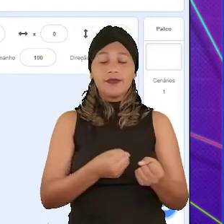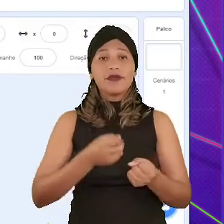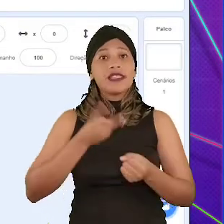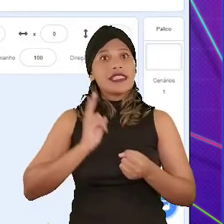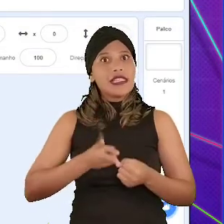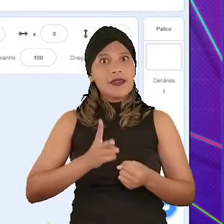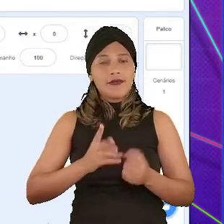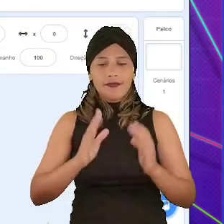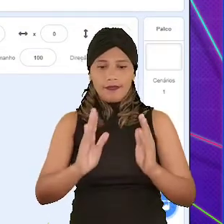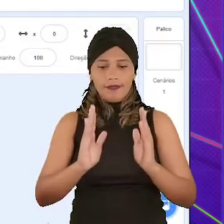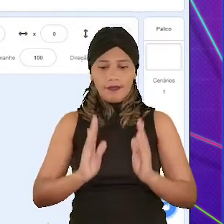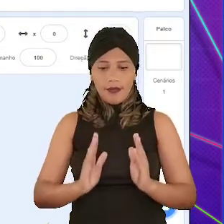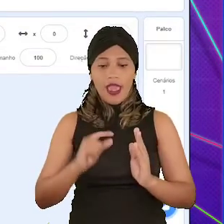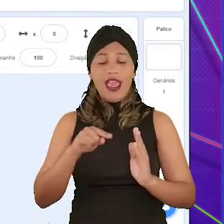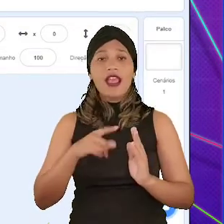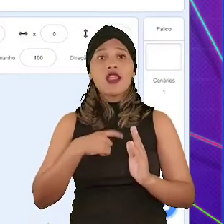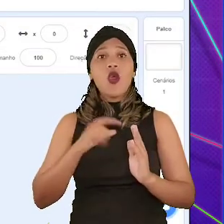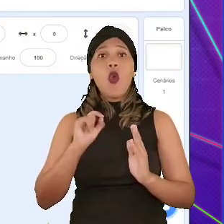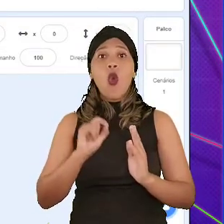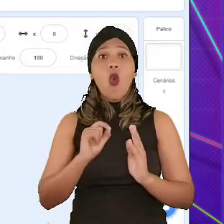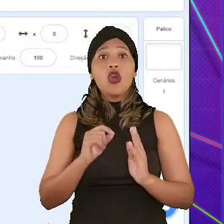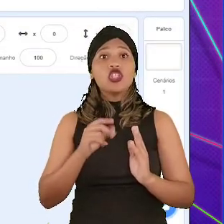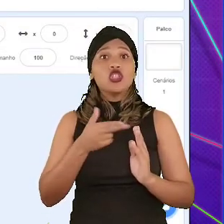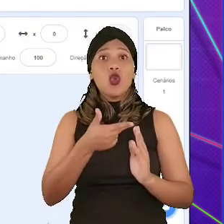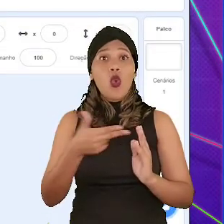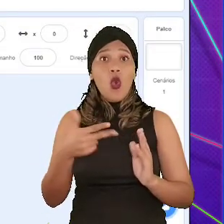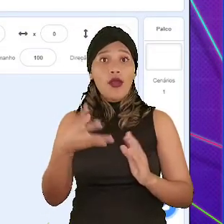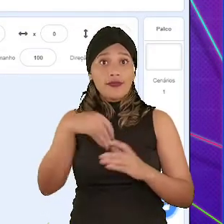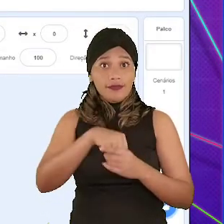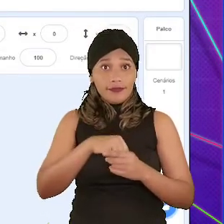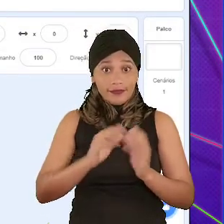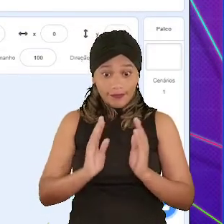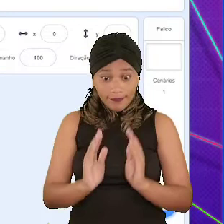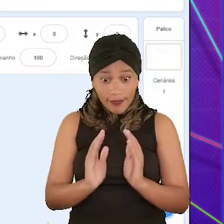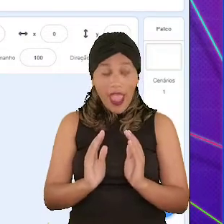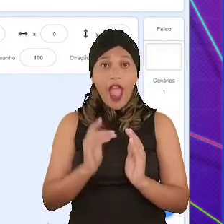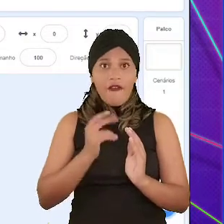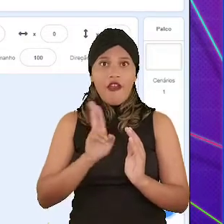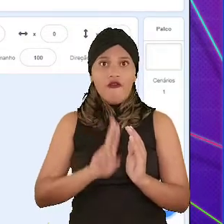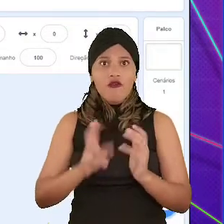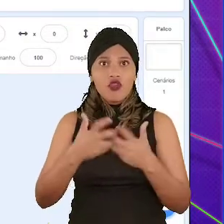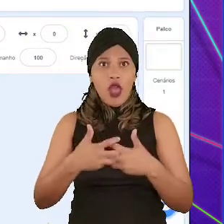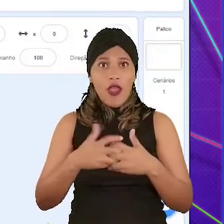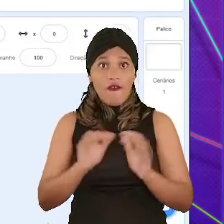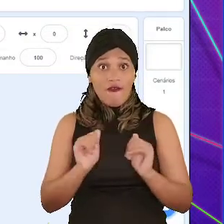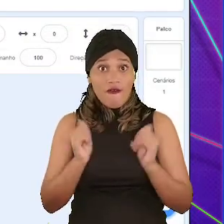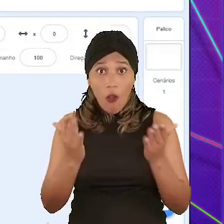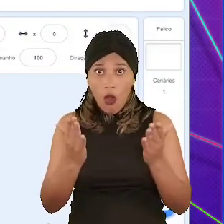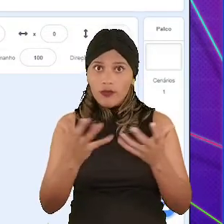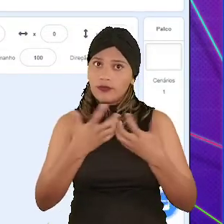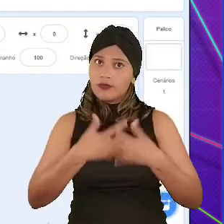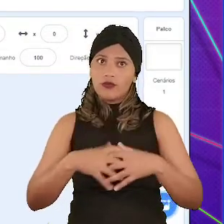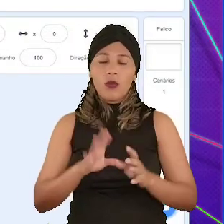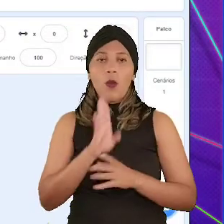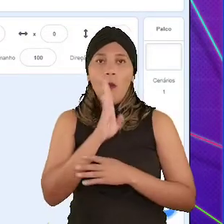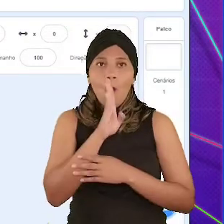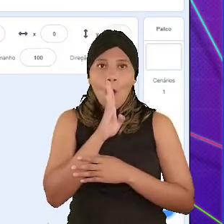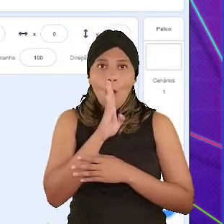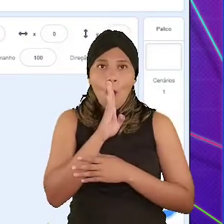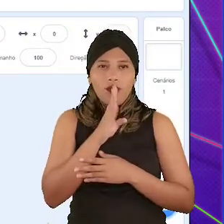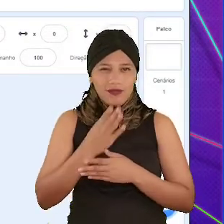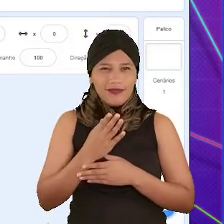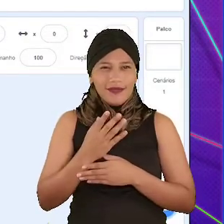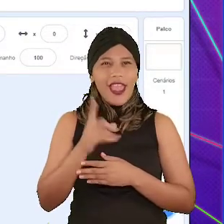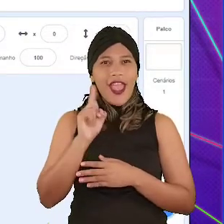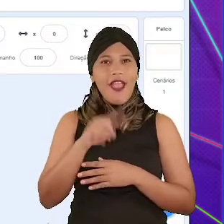nosso algoritmo o bloco sempre é um bloco que tem um formato onde só as coisas que estão dentro dele e vão funcionar de forma que não existe uma conexão